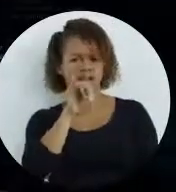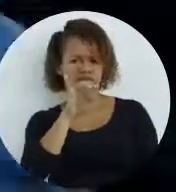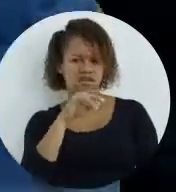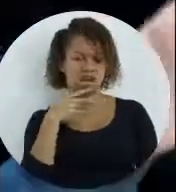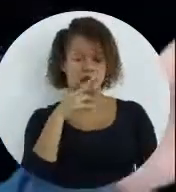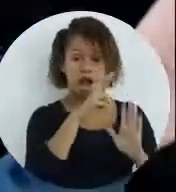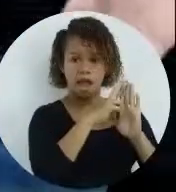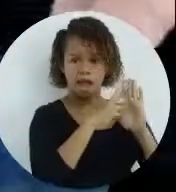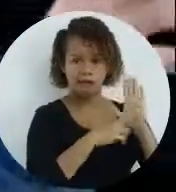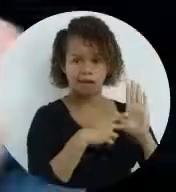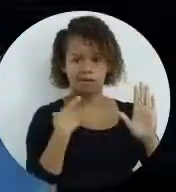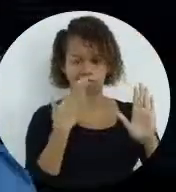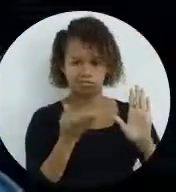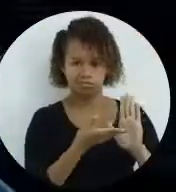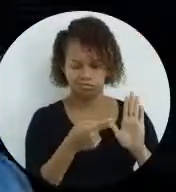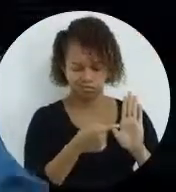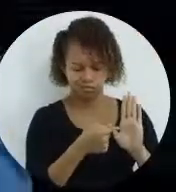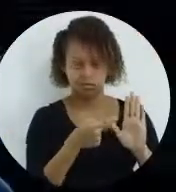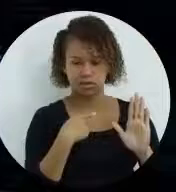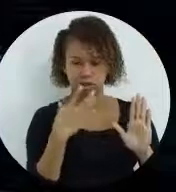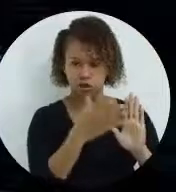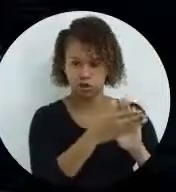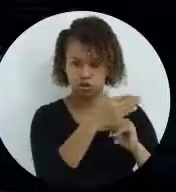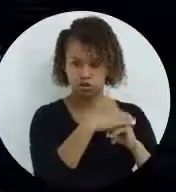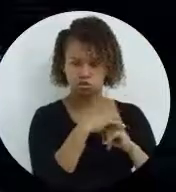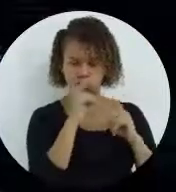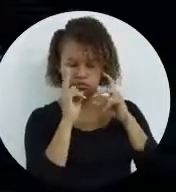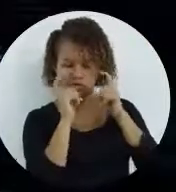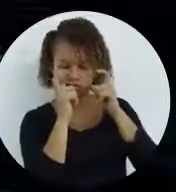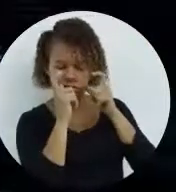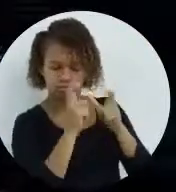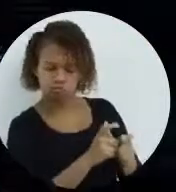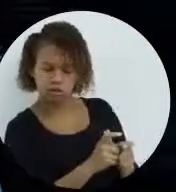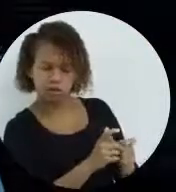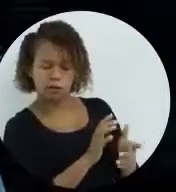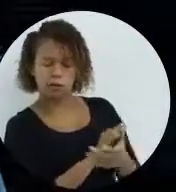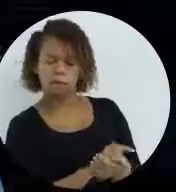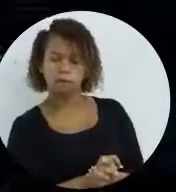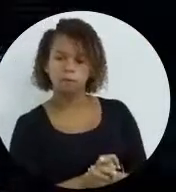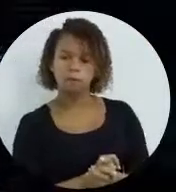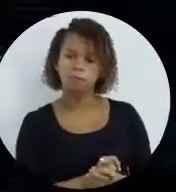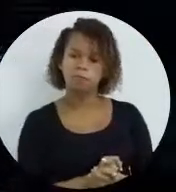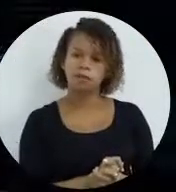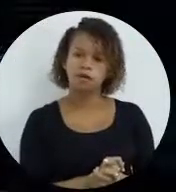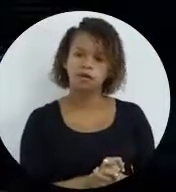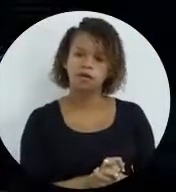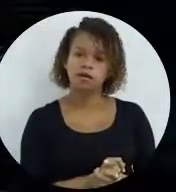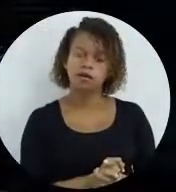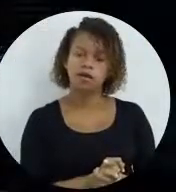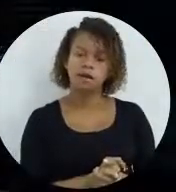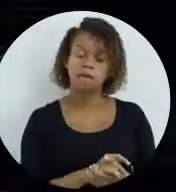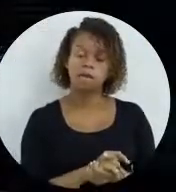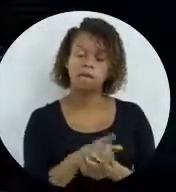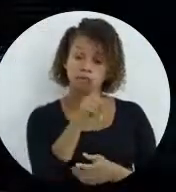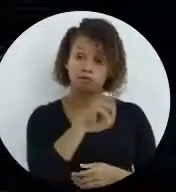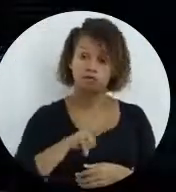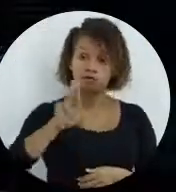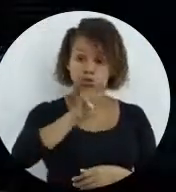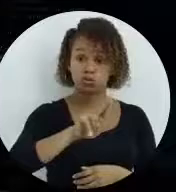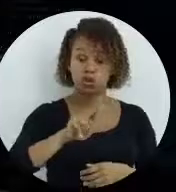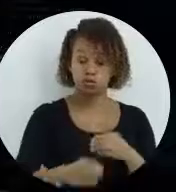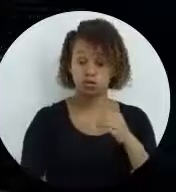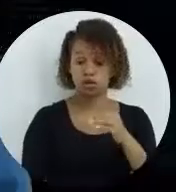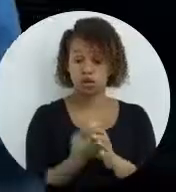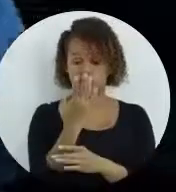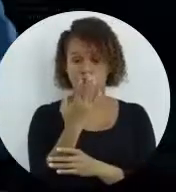regra aqui que eu deixei passar, mas aqui eu estou chamando a atenção, que é para você usar quando você criar